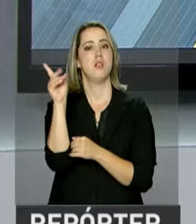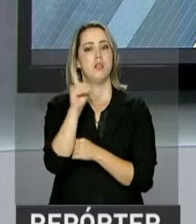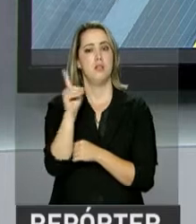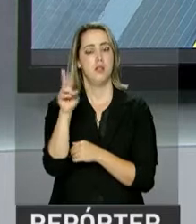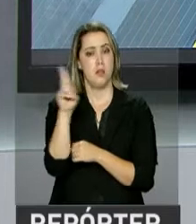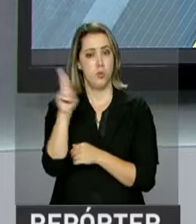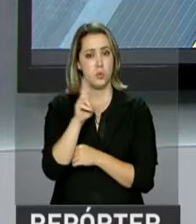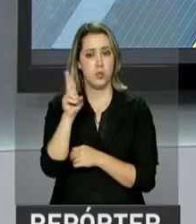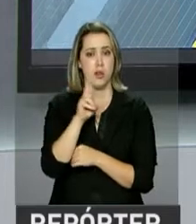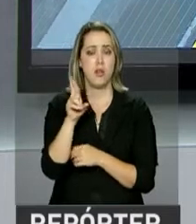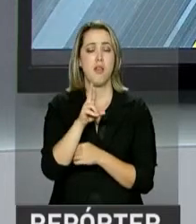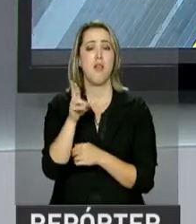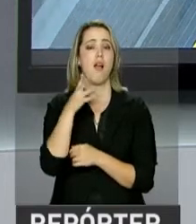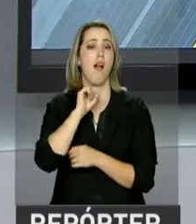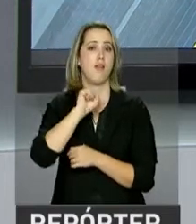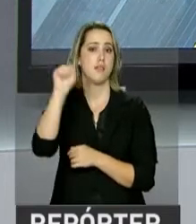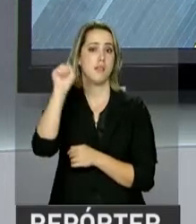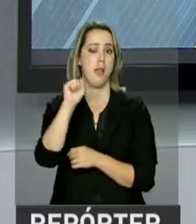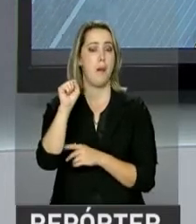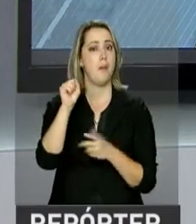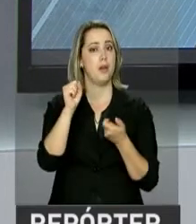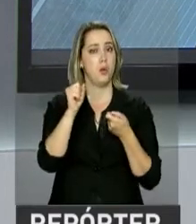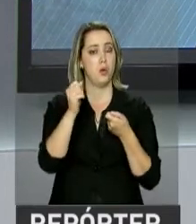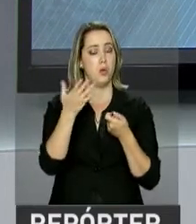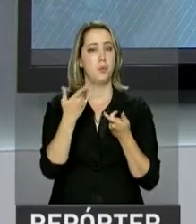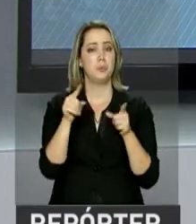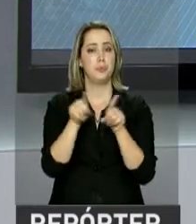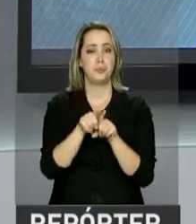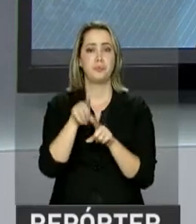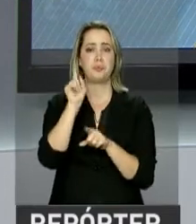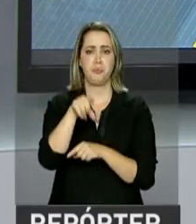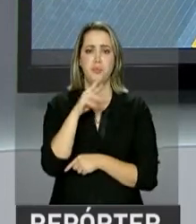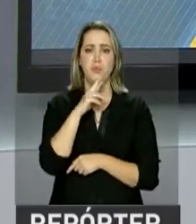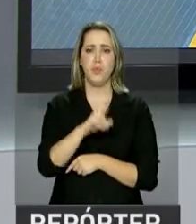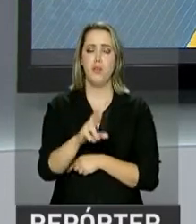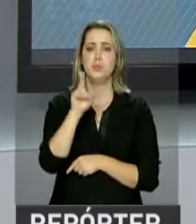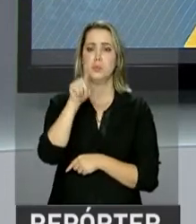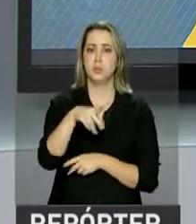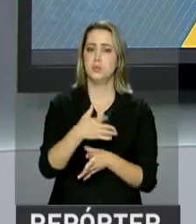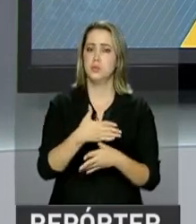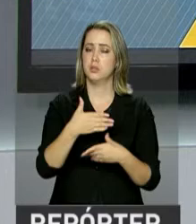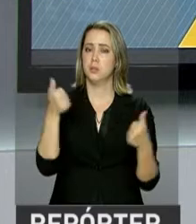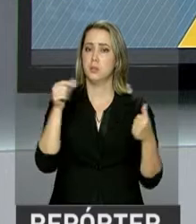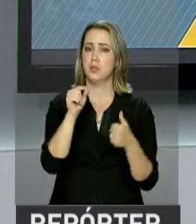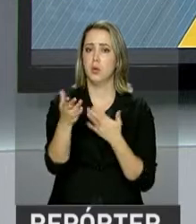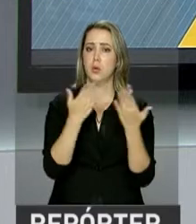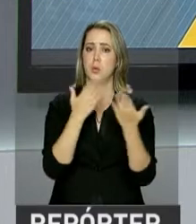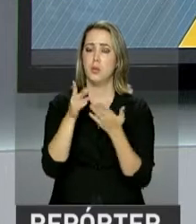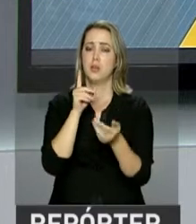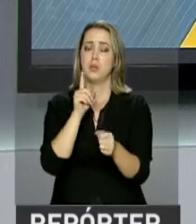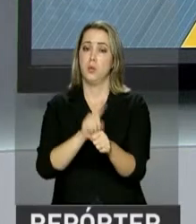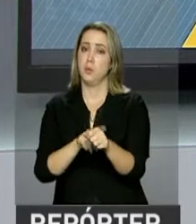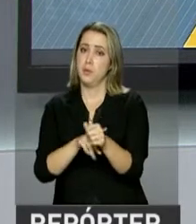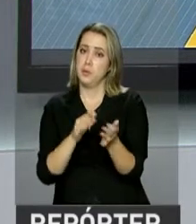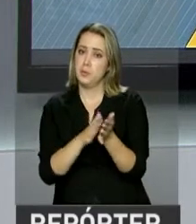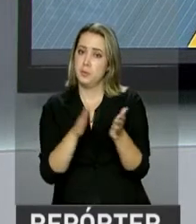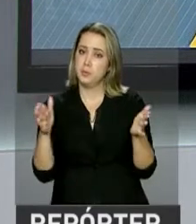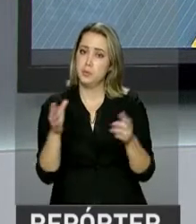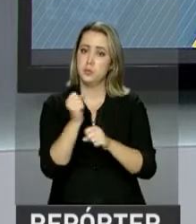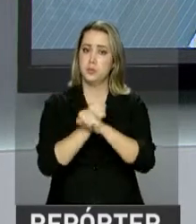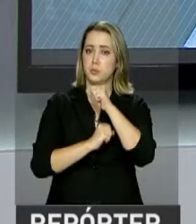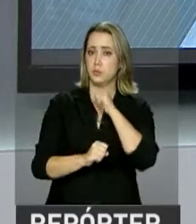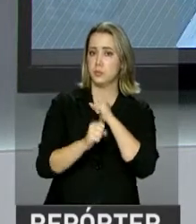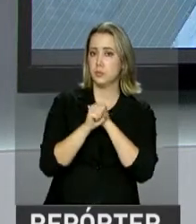em abril embora negativo o resultado é bem melhor do que o registrado no mesmo período do ano passado quando